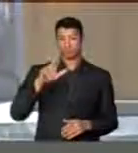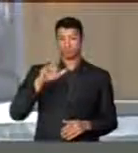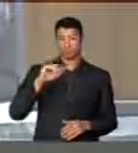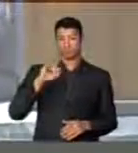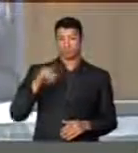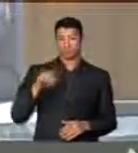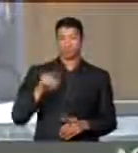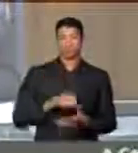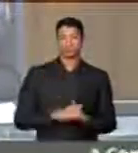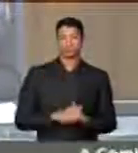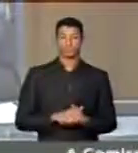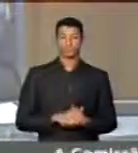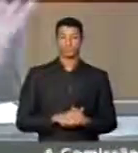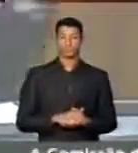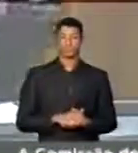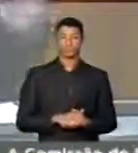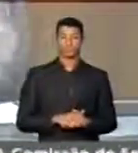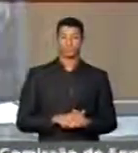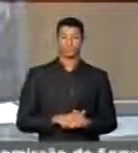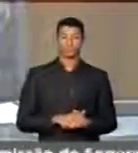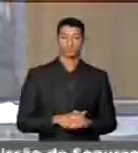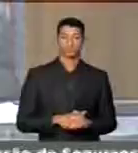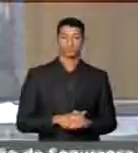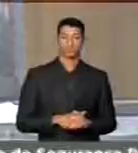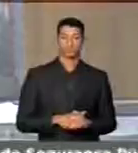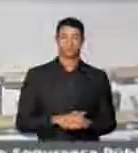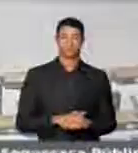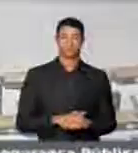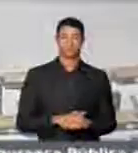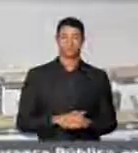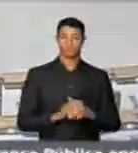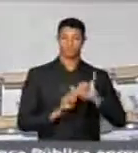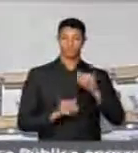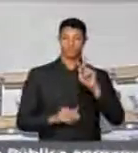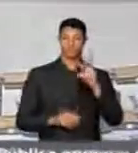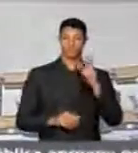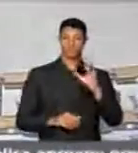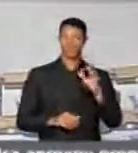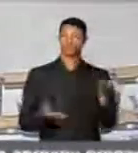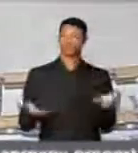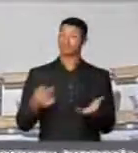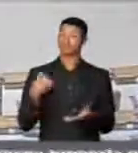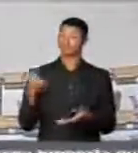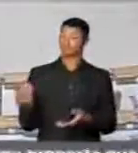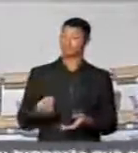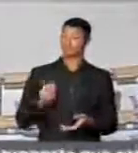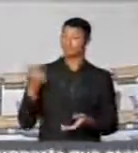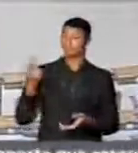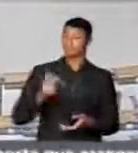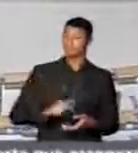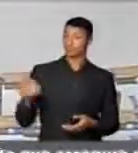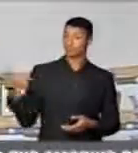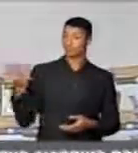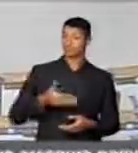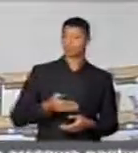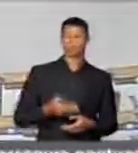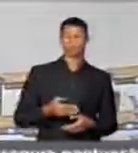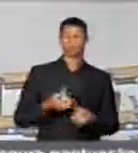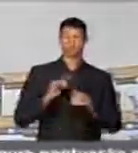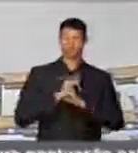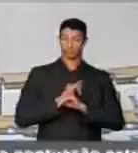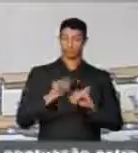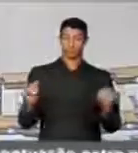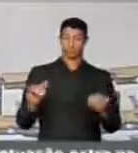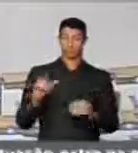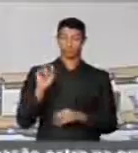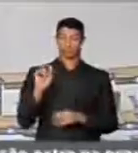Reis. Pois não, deputado JHC. Venho a esta casa mais uma vez informar